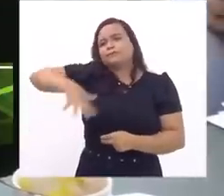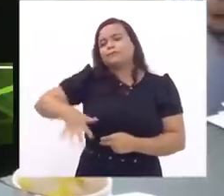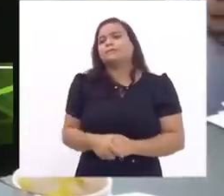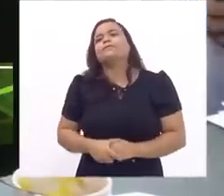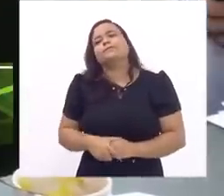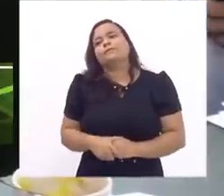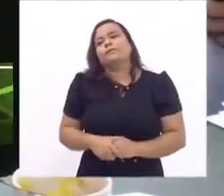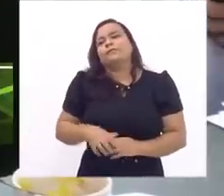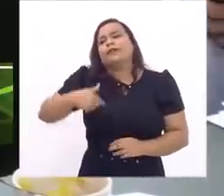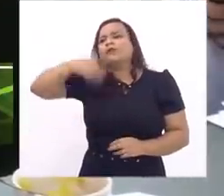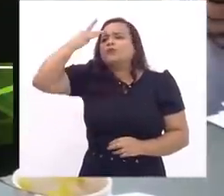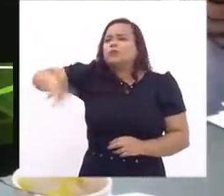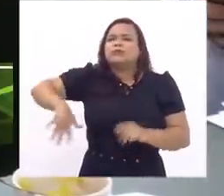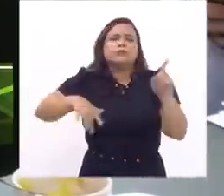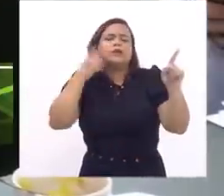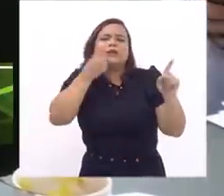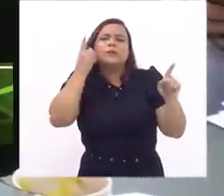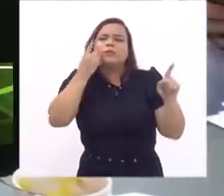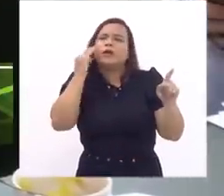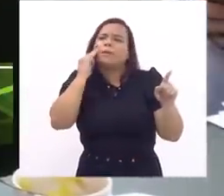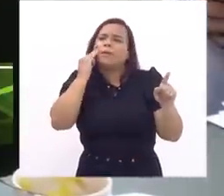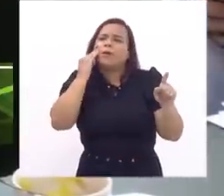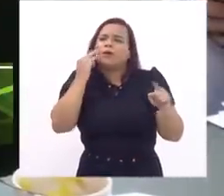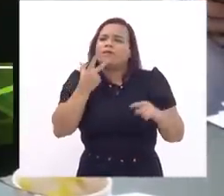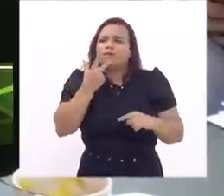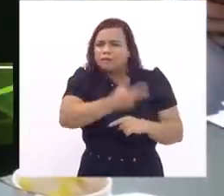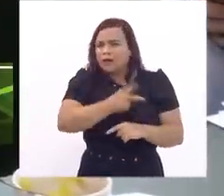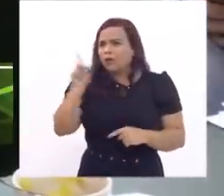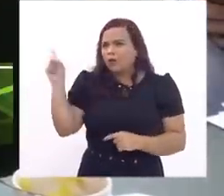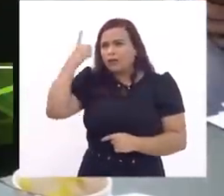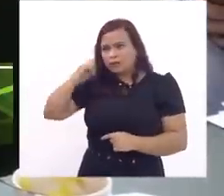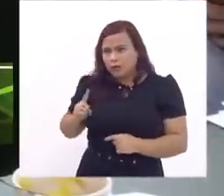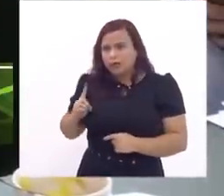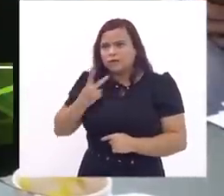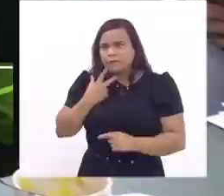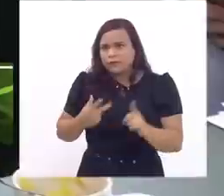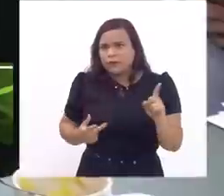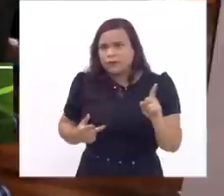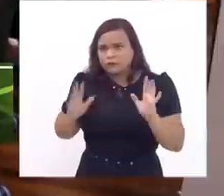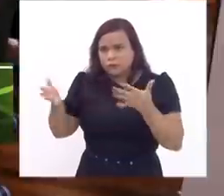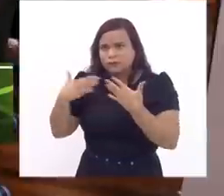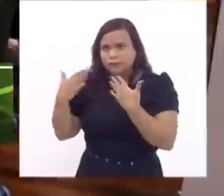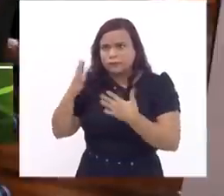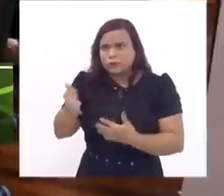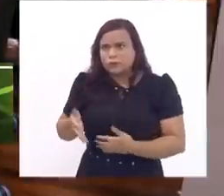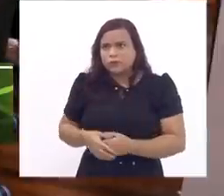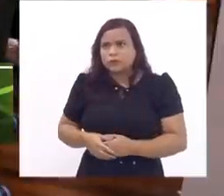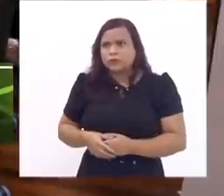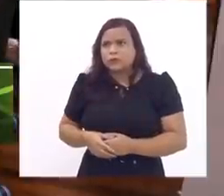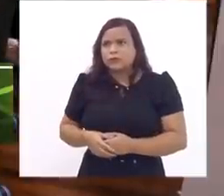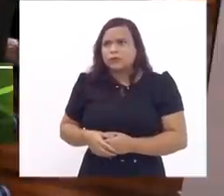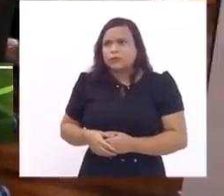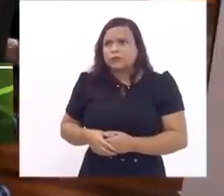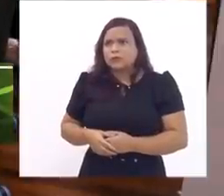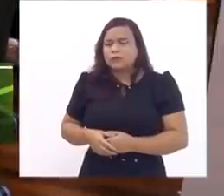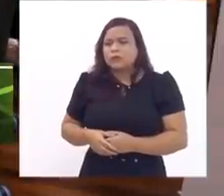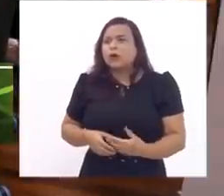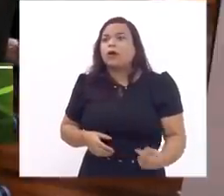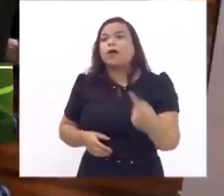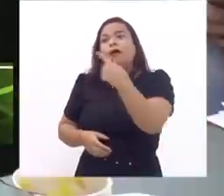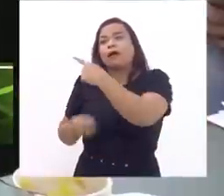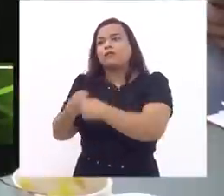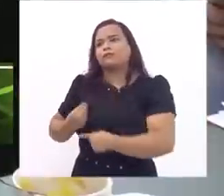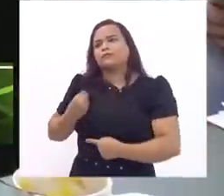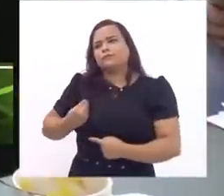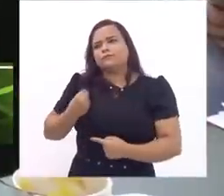não sei se a deputada Mônica falou com a deputada Dani, então... Ah, a Isis está ali. Okay.